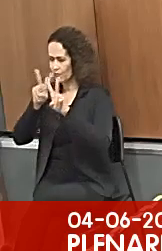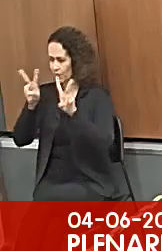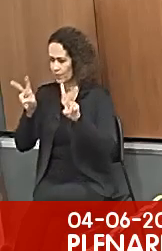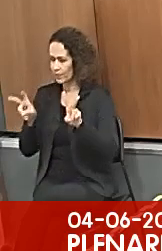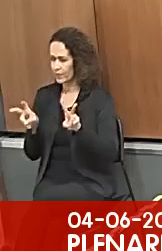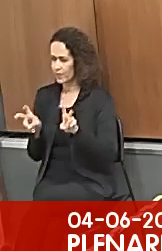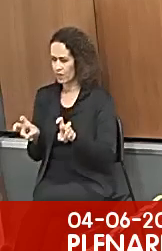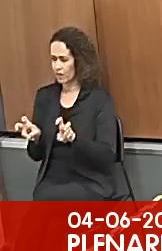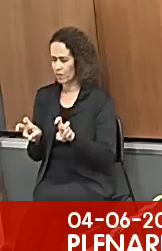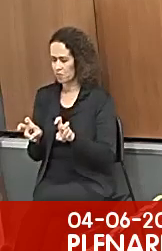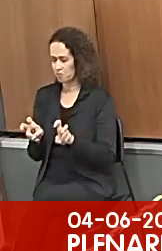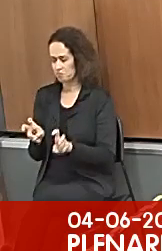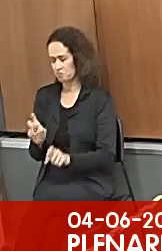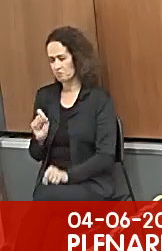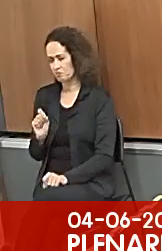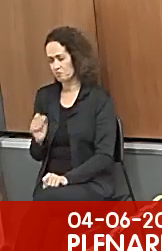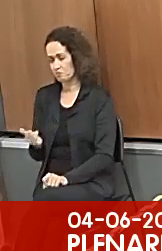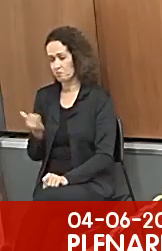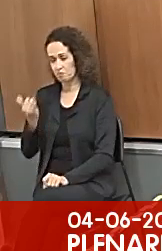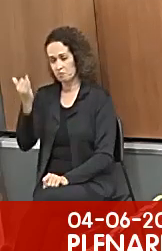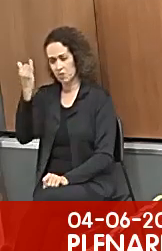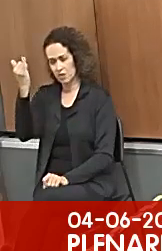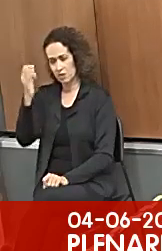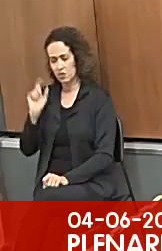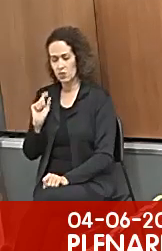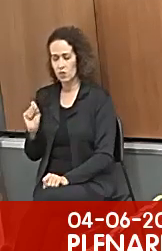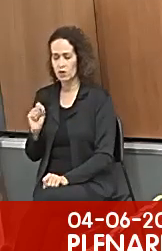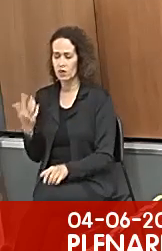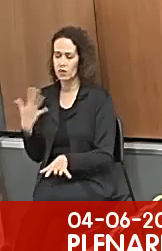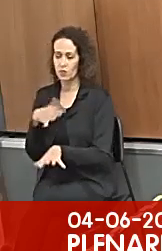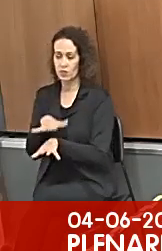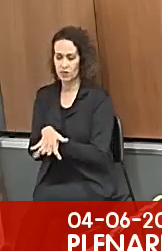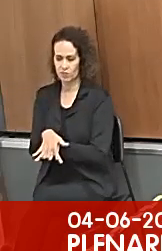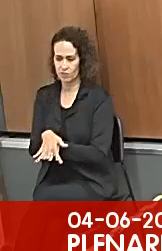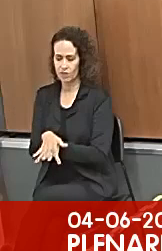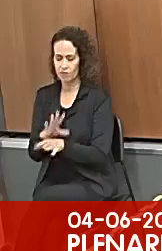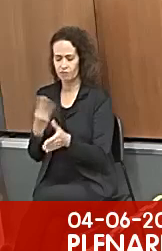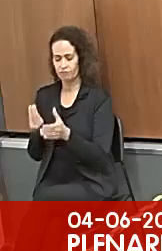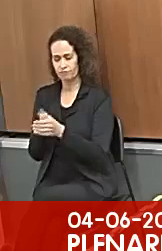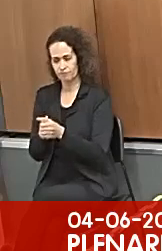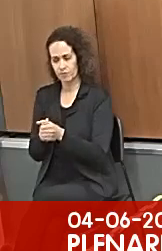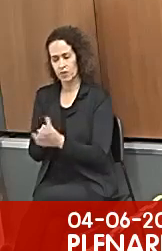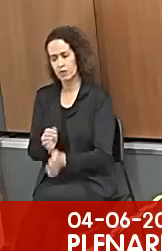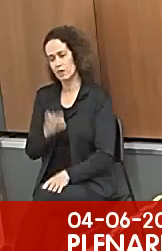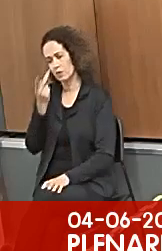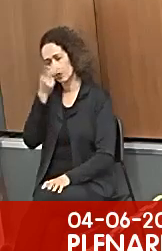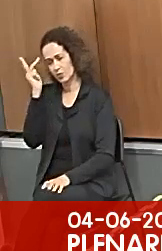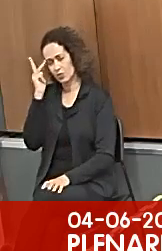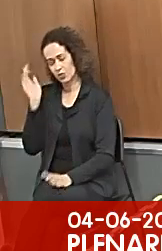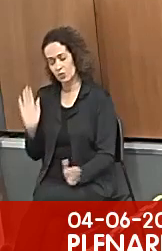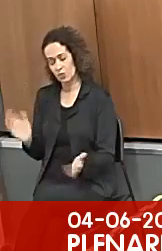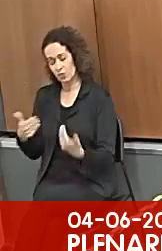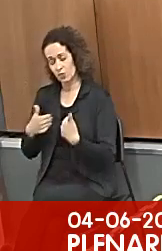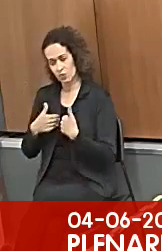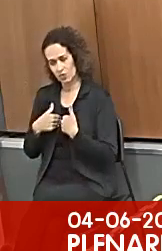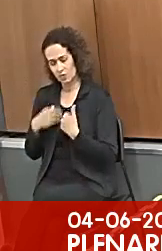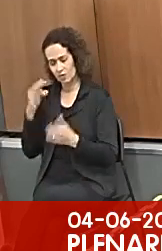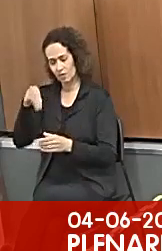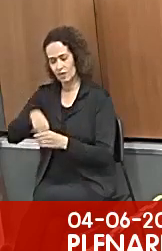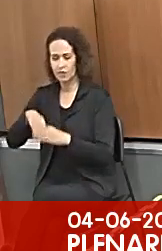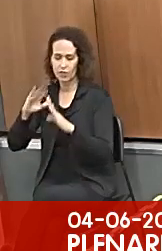a proposição foi a discussão da questão da inclusão da pessoa com autismo na